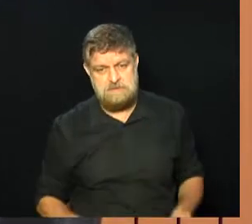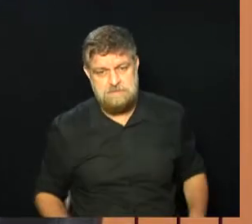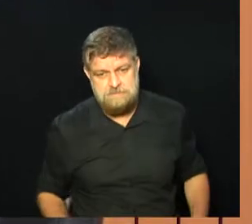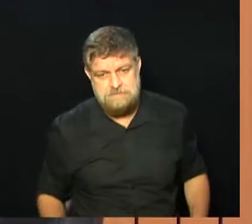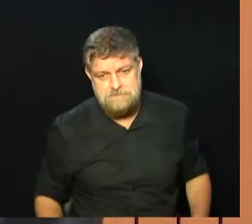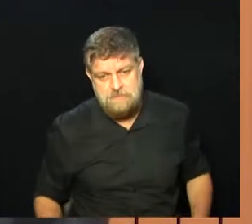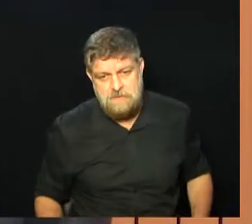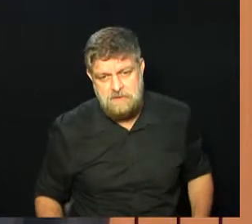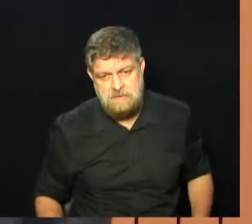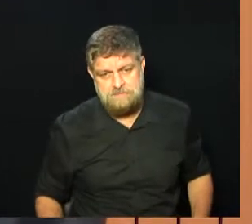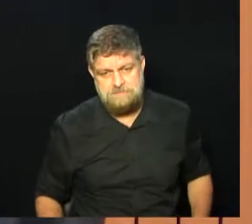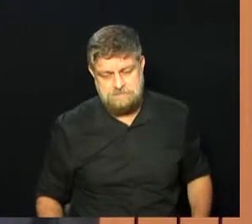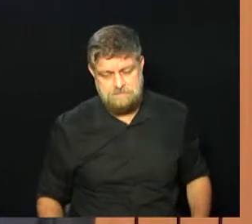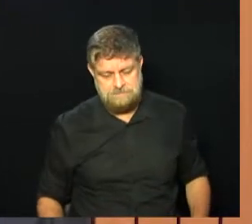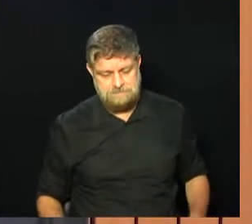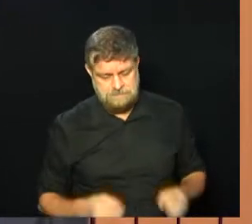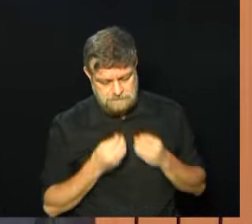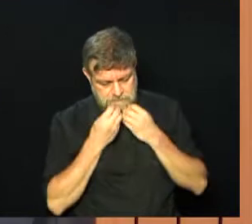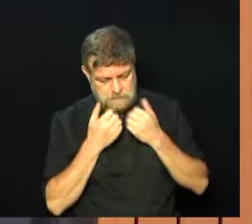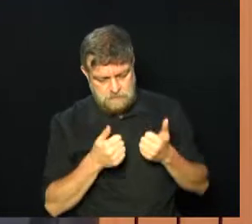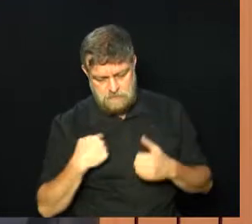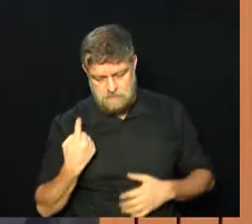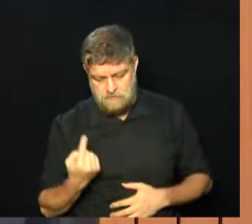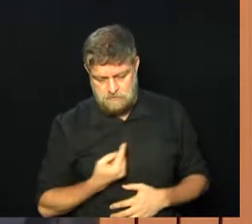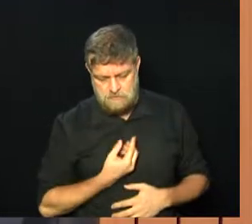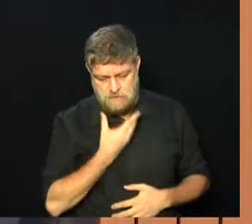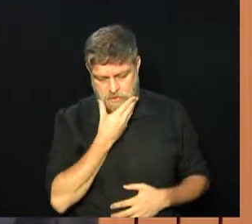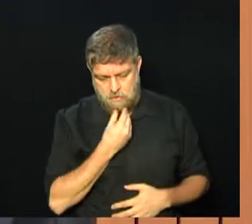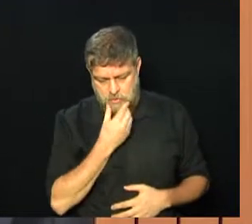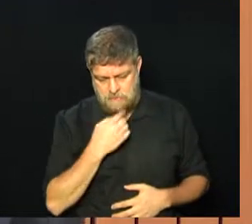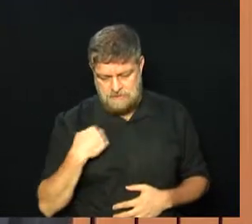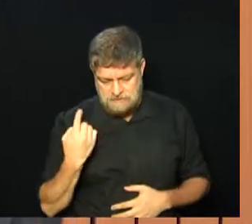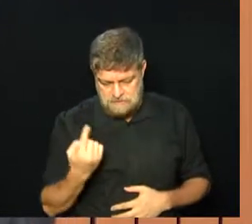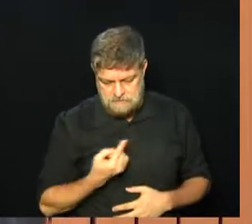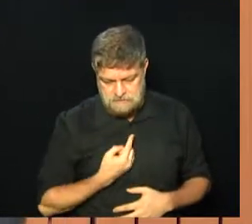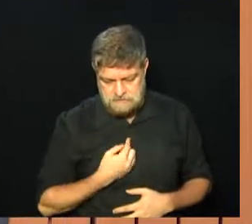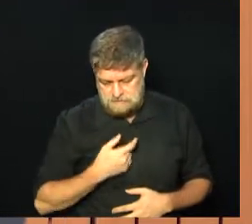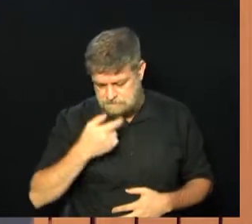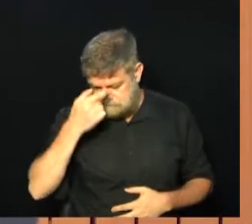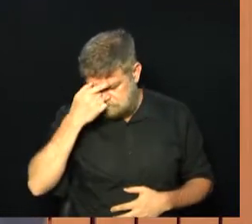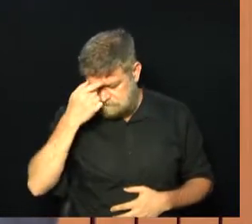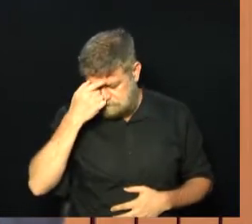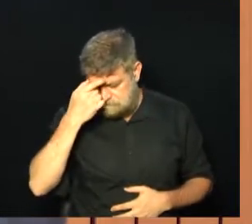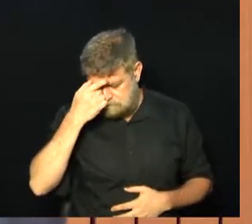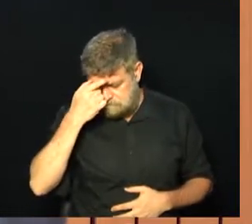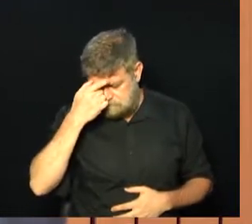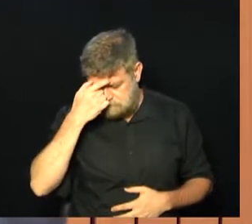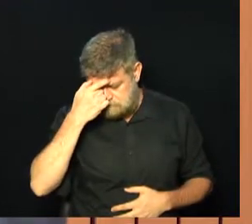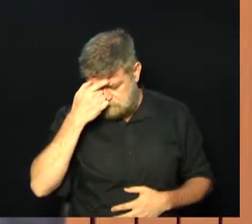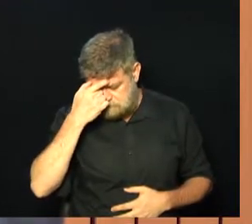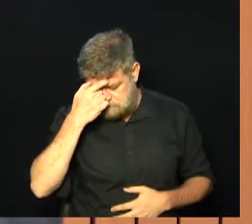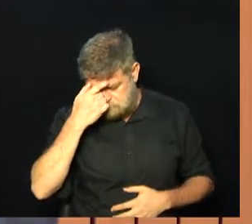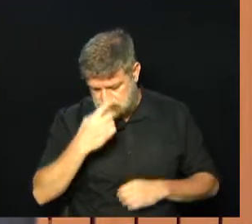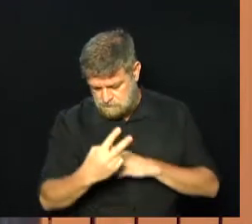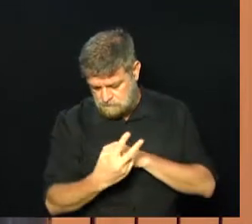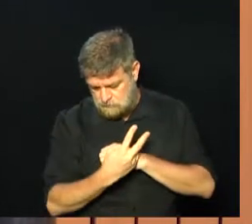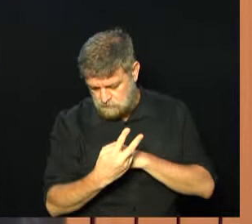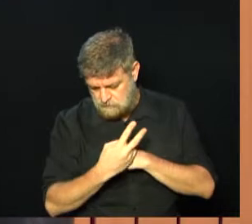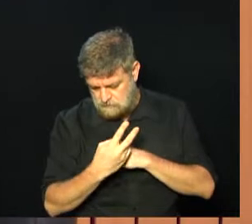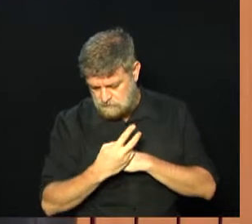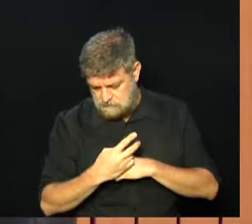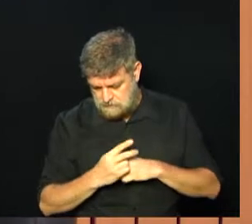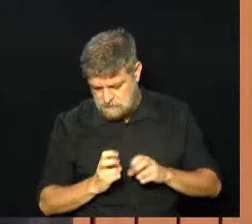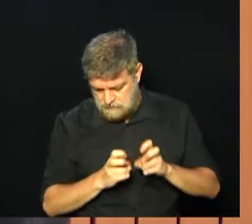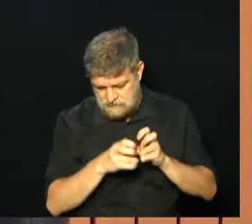seja generoso, né, com nós homens, e que cada vez mais os homens se conscientizem da importância, né, de prevenir,